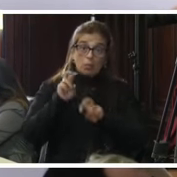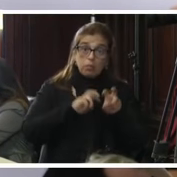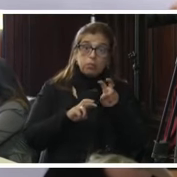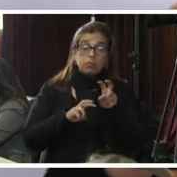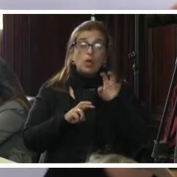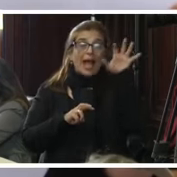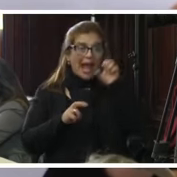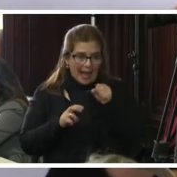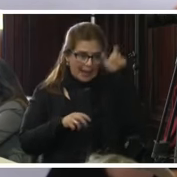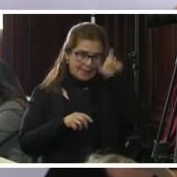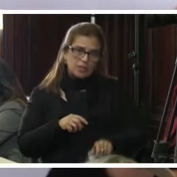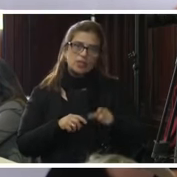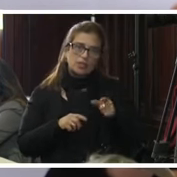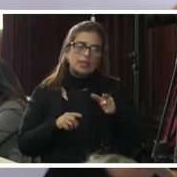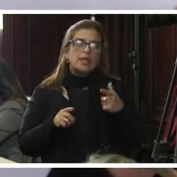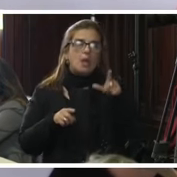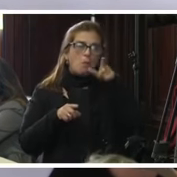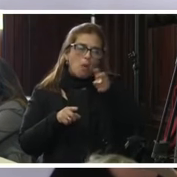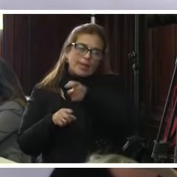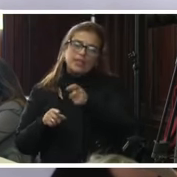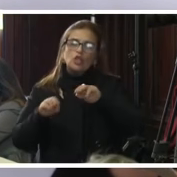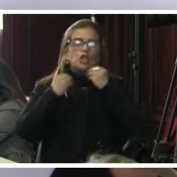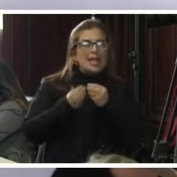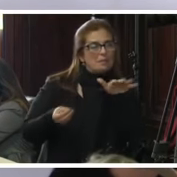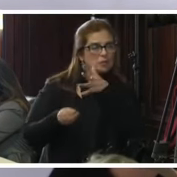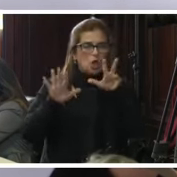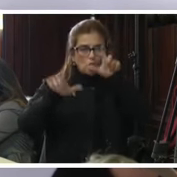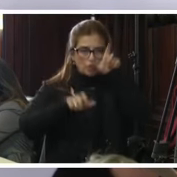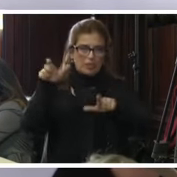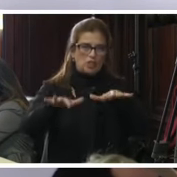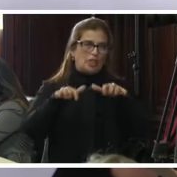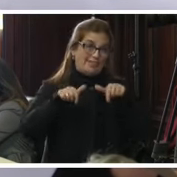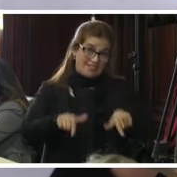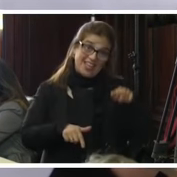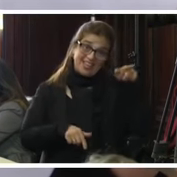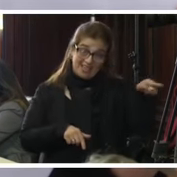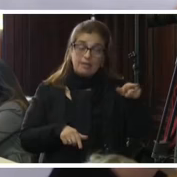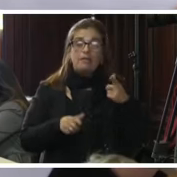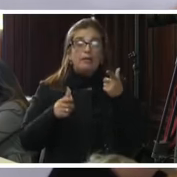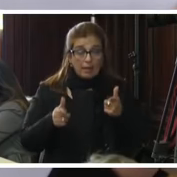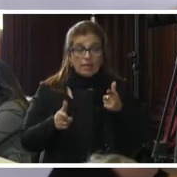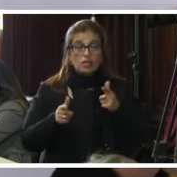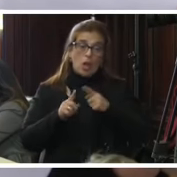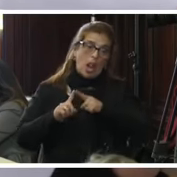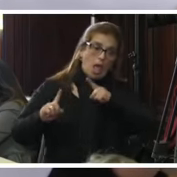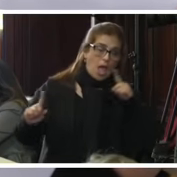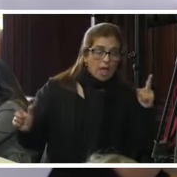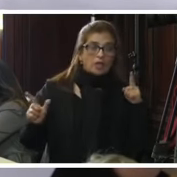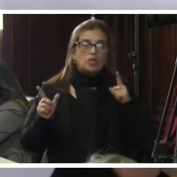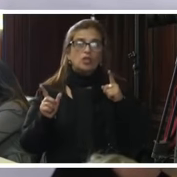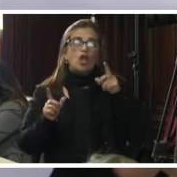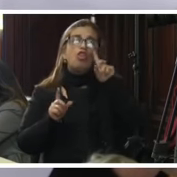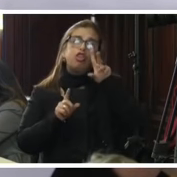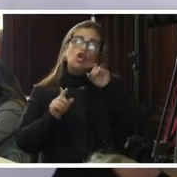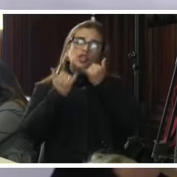do colega, provocou a morte de pelo menos 8 moradores. Essa operação se prolongou durante pelo menos 12